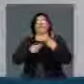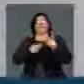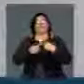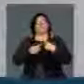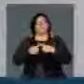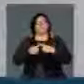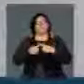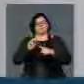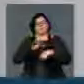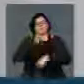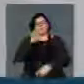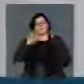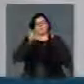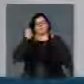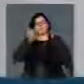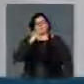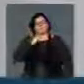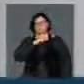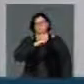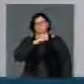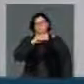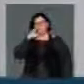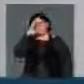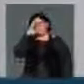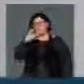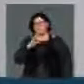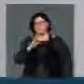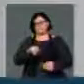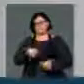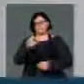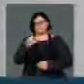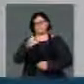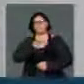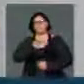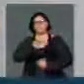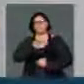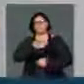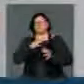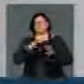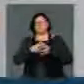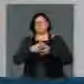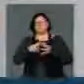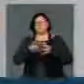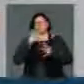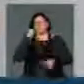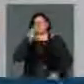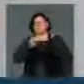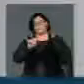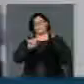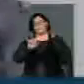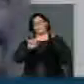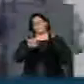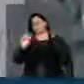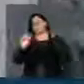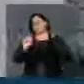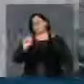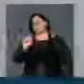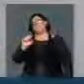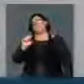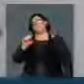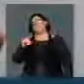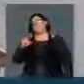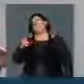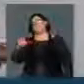itens mais relevantes. Tive o privilégio de assistir o candidato do meu partido, deputado Vieira da Cunha, que falou sobre